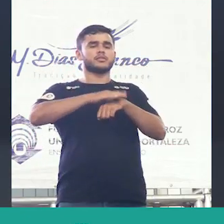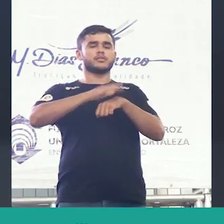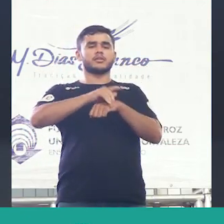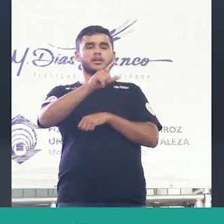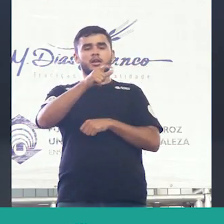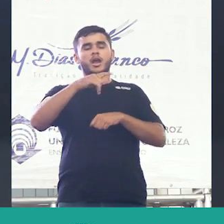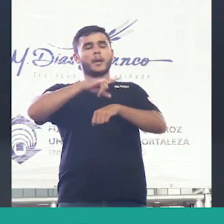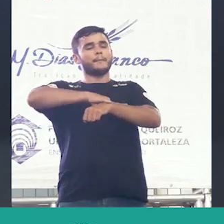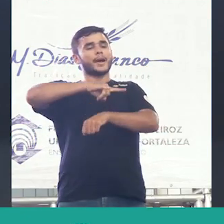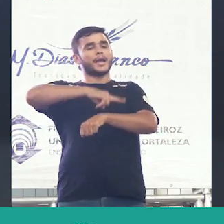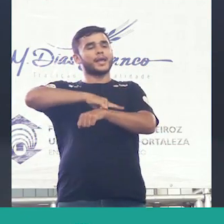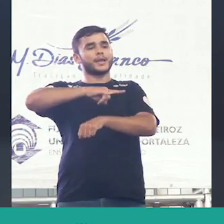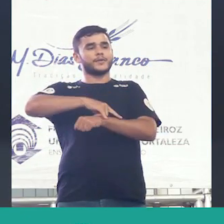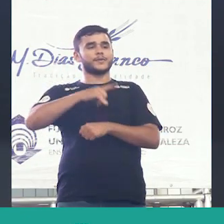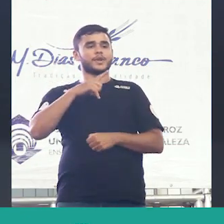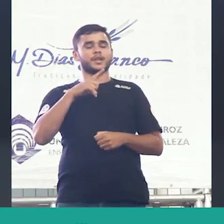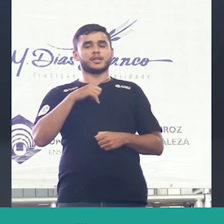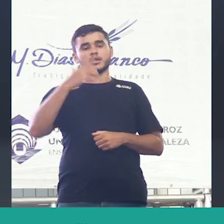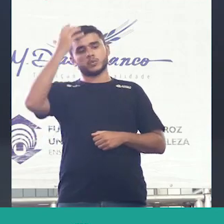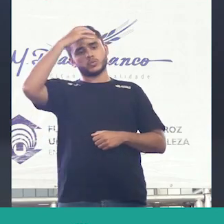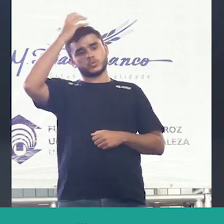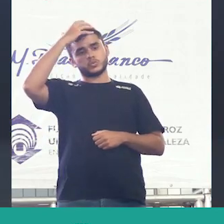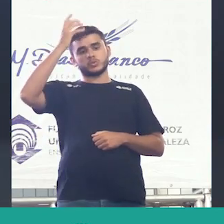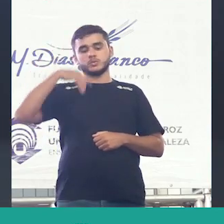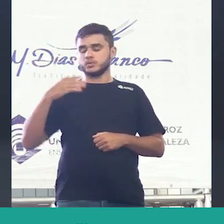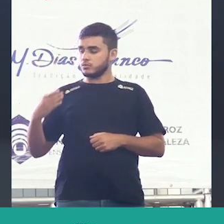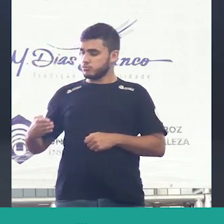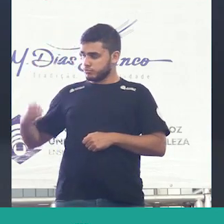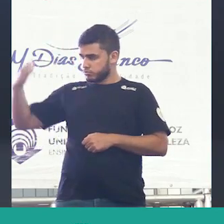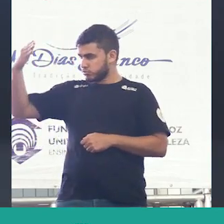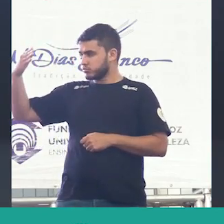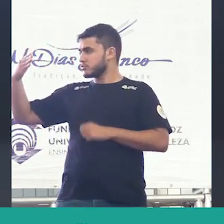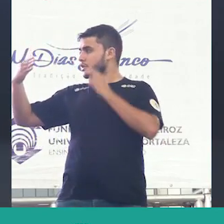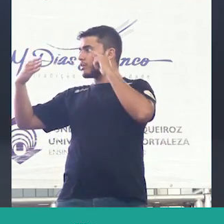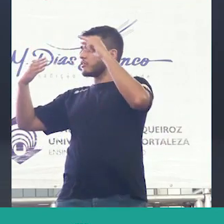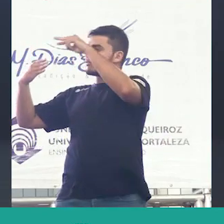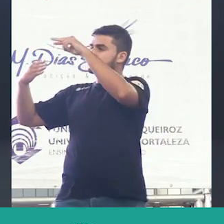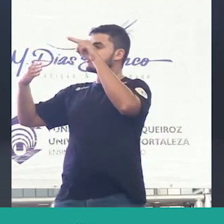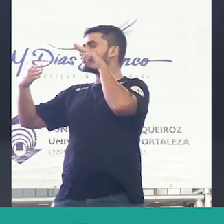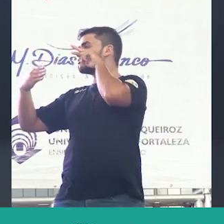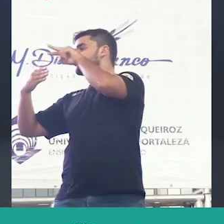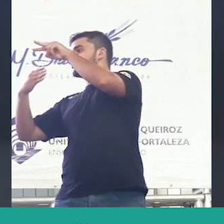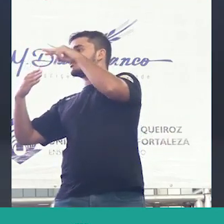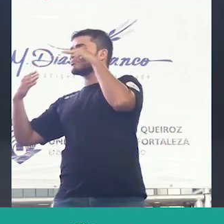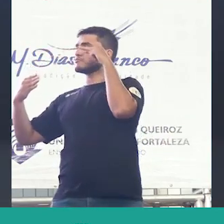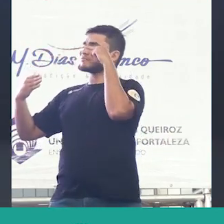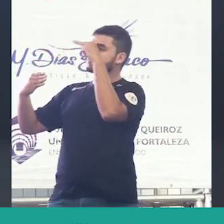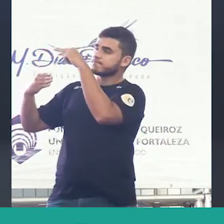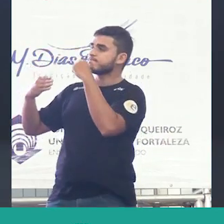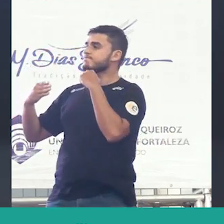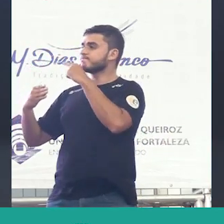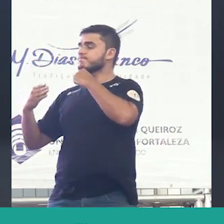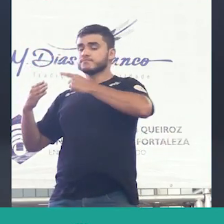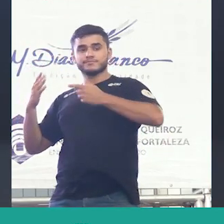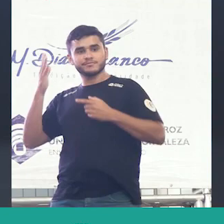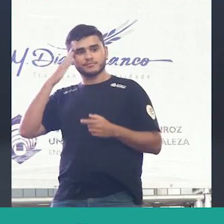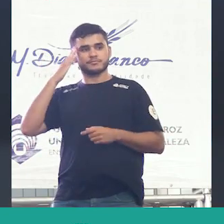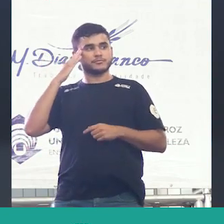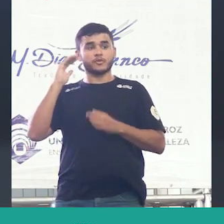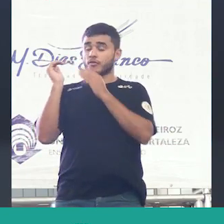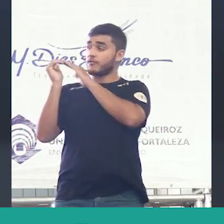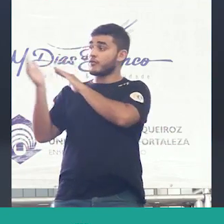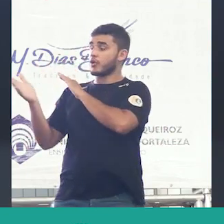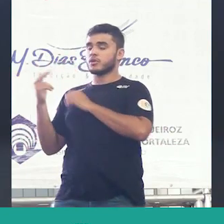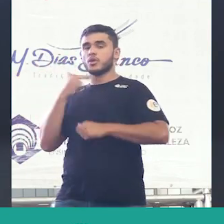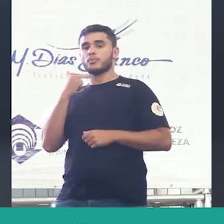tem banheiro, né? Aqueles vidros que você tenta observar o que é que está atrás e você não consegue definir direito a forma, porque